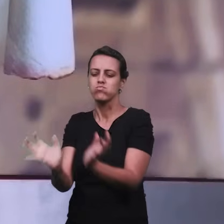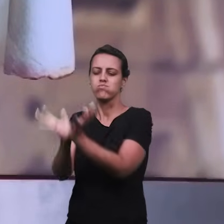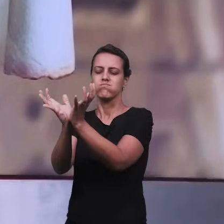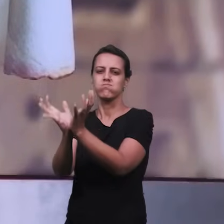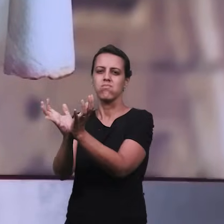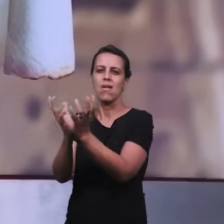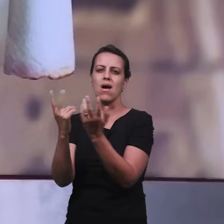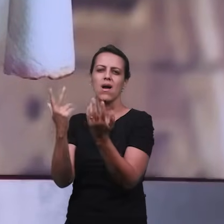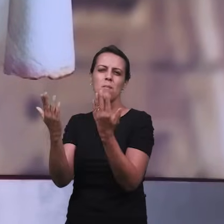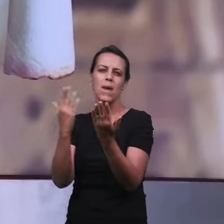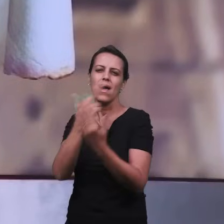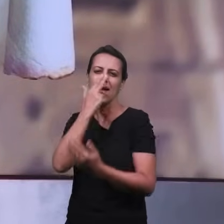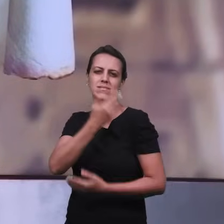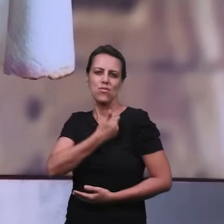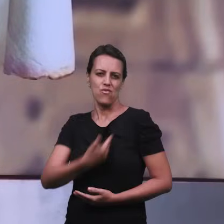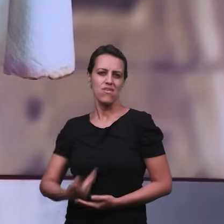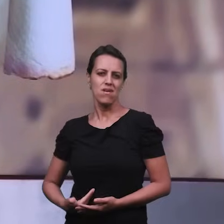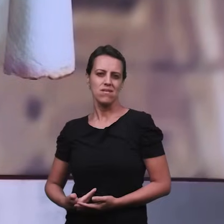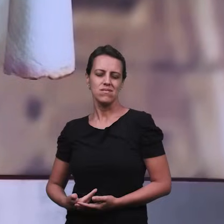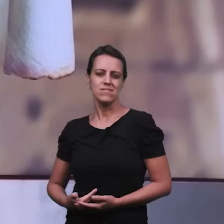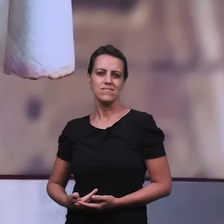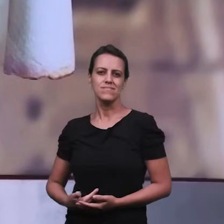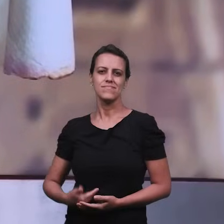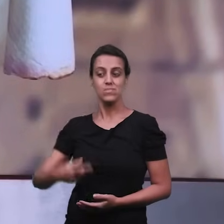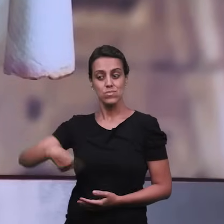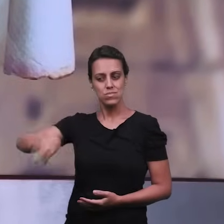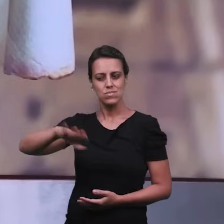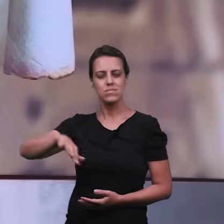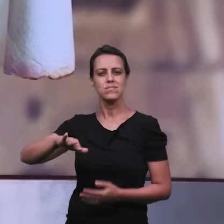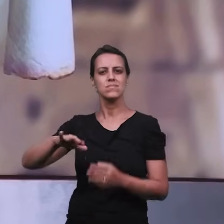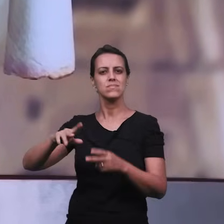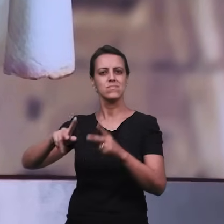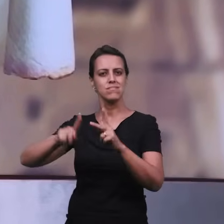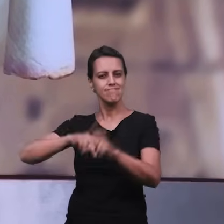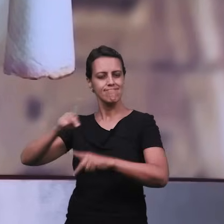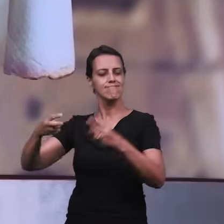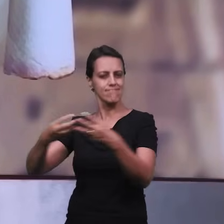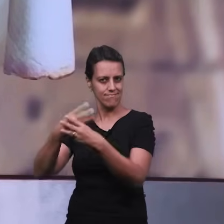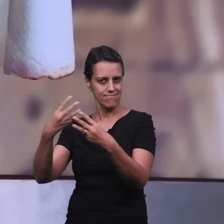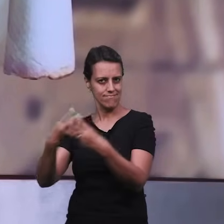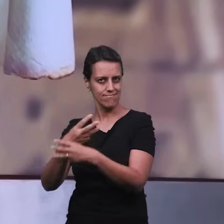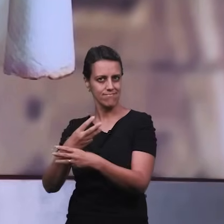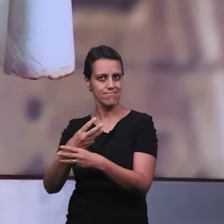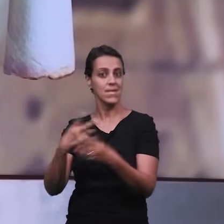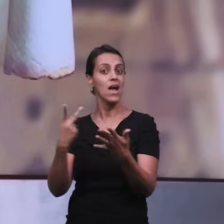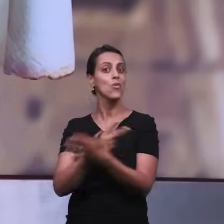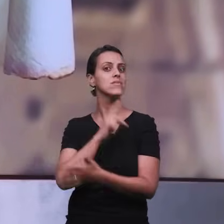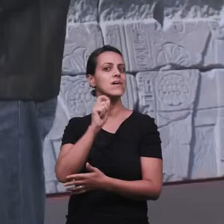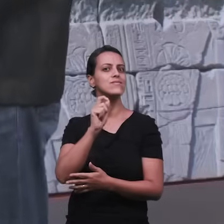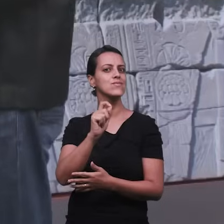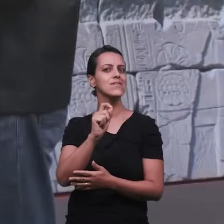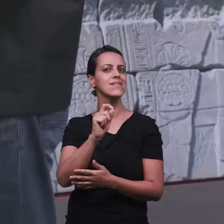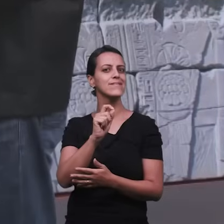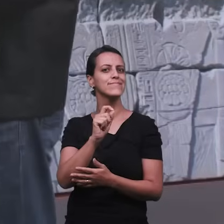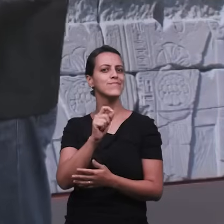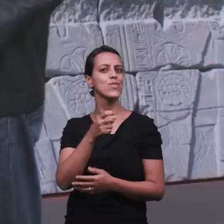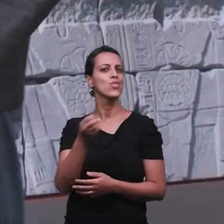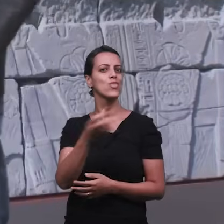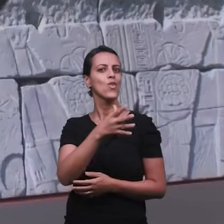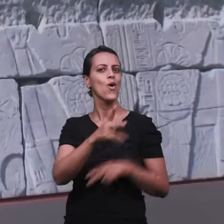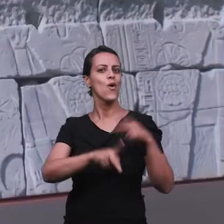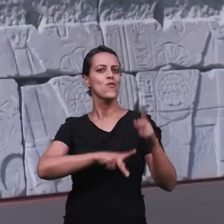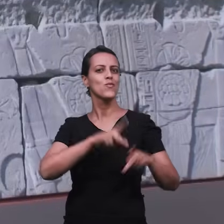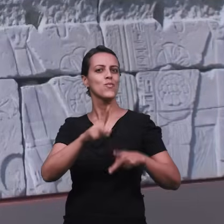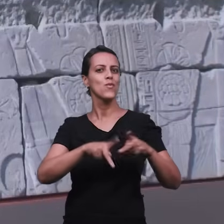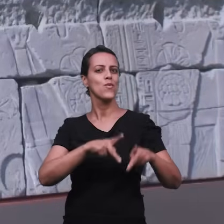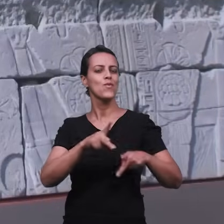todos judeus. Entra nessa história agora um novo personagem, os romanos. Roma estava